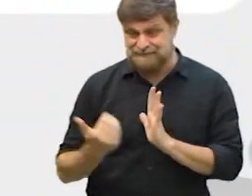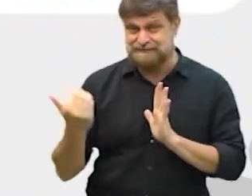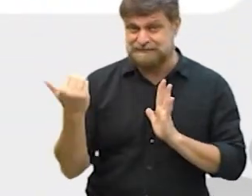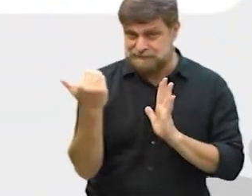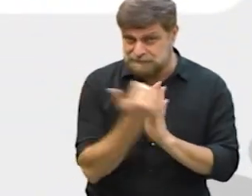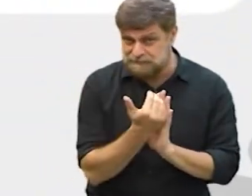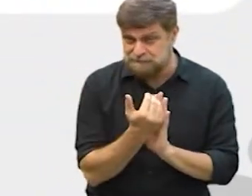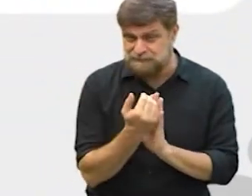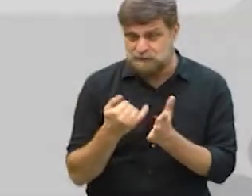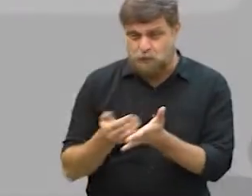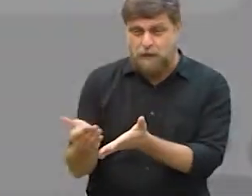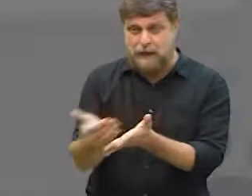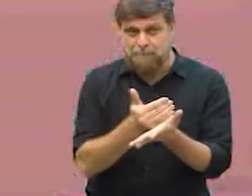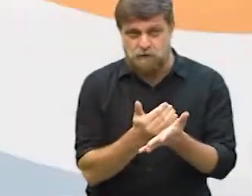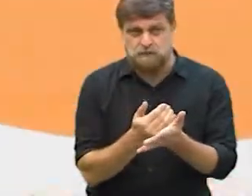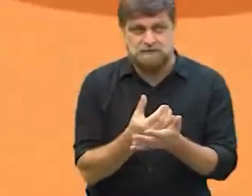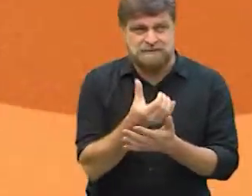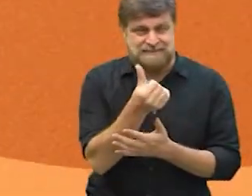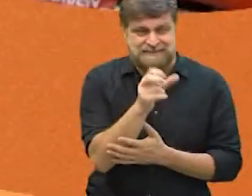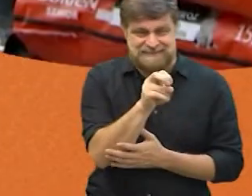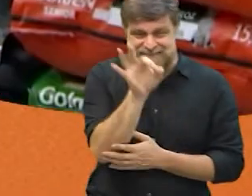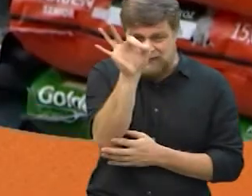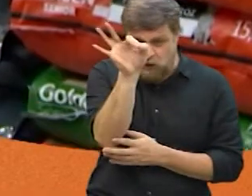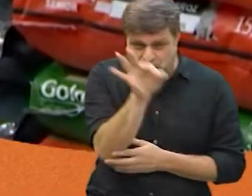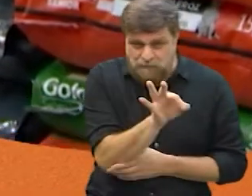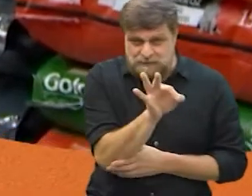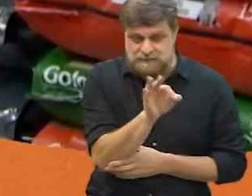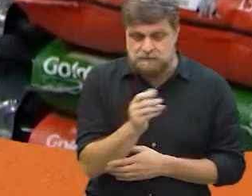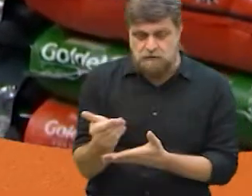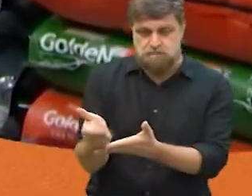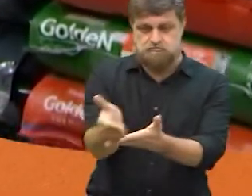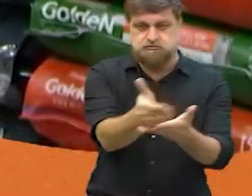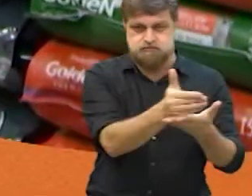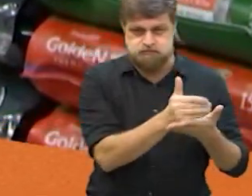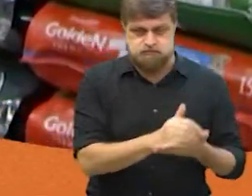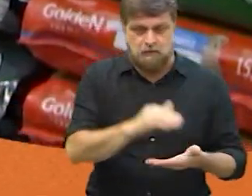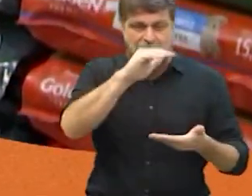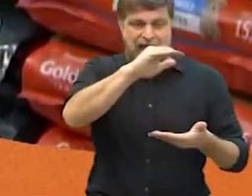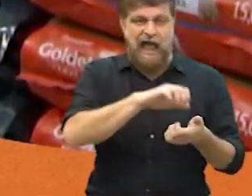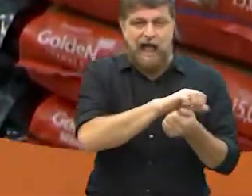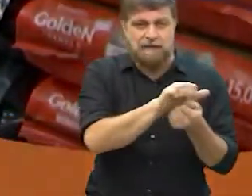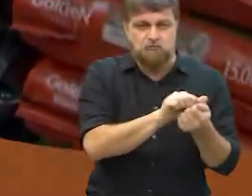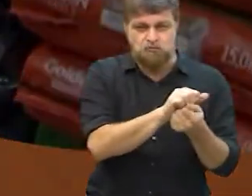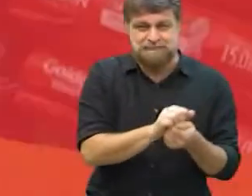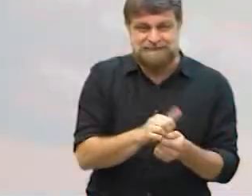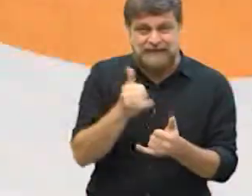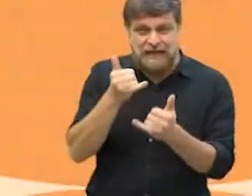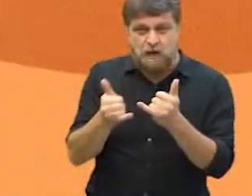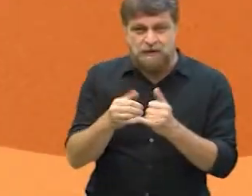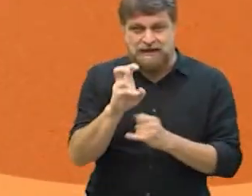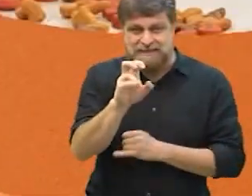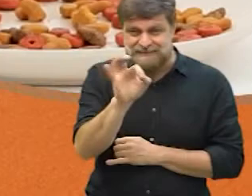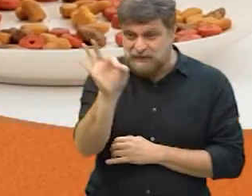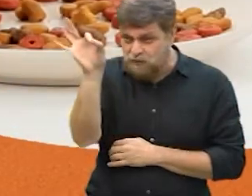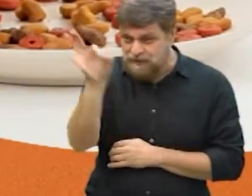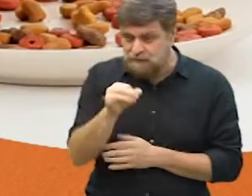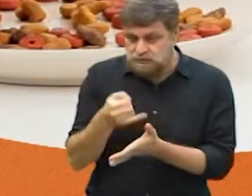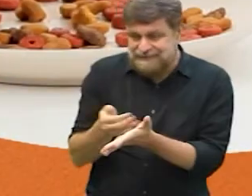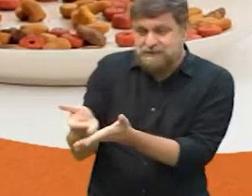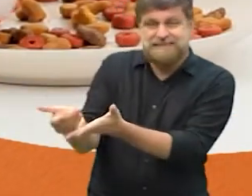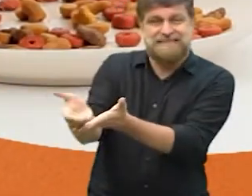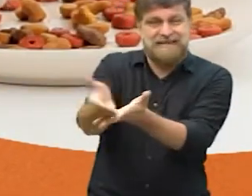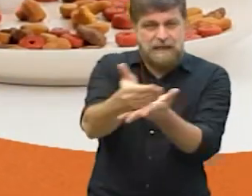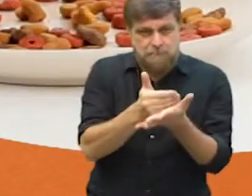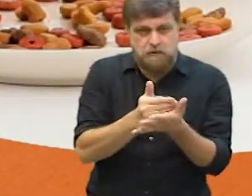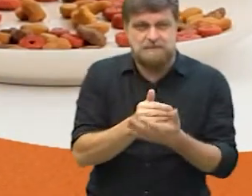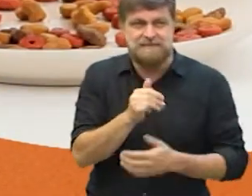deste alimento subiu para cachorro. A ração representa 65% do faturamento do setor e tem quase